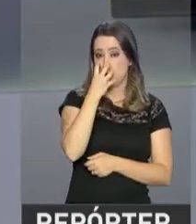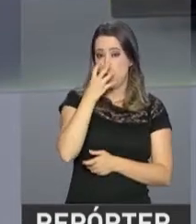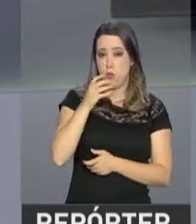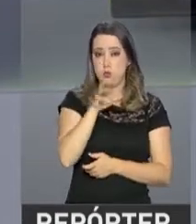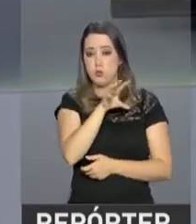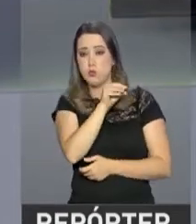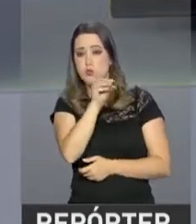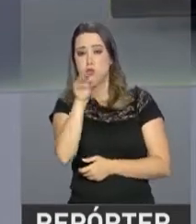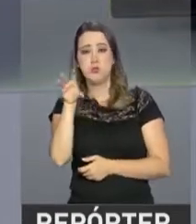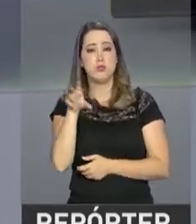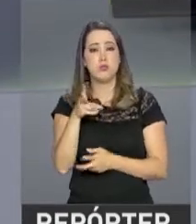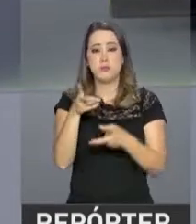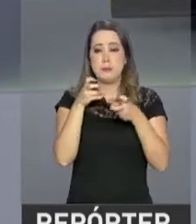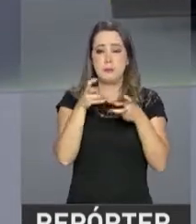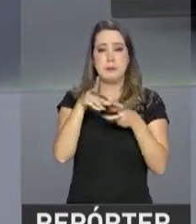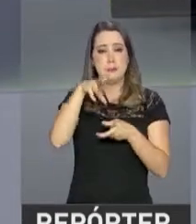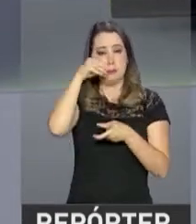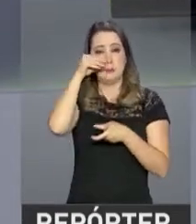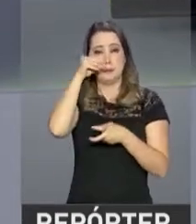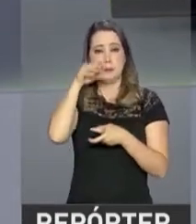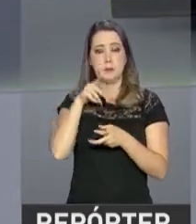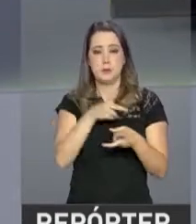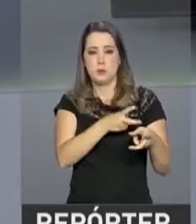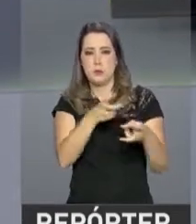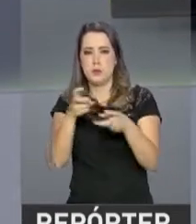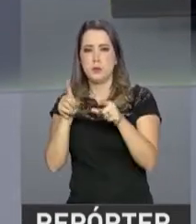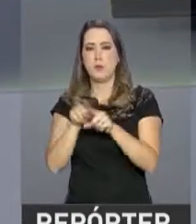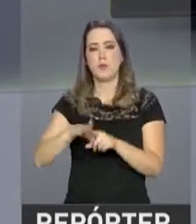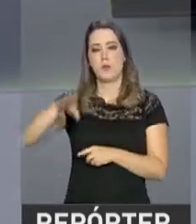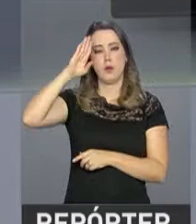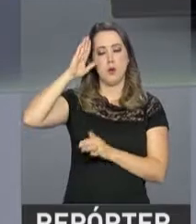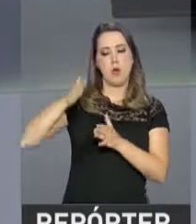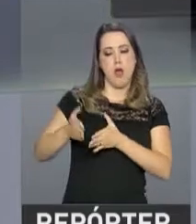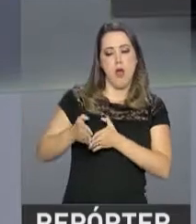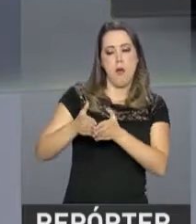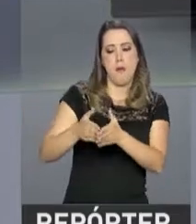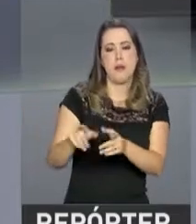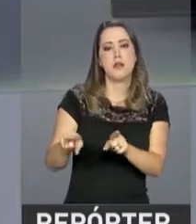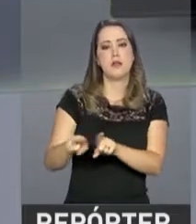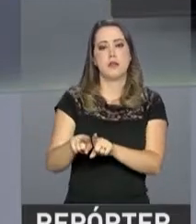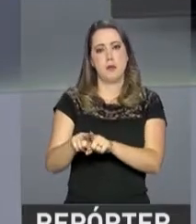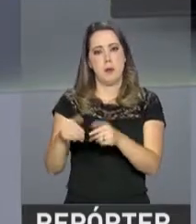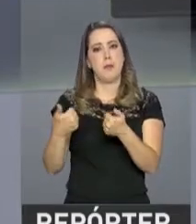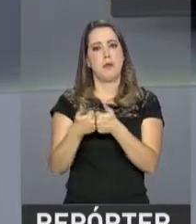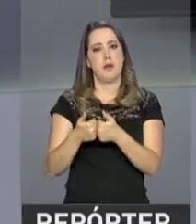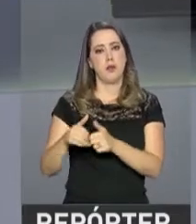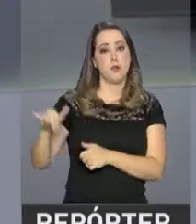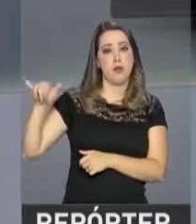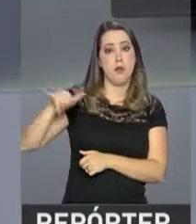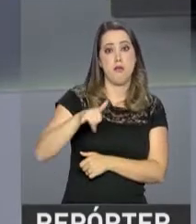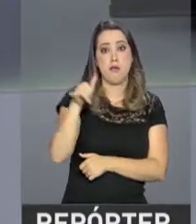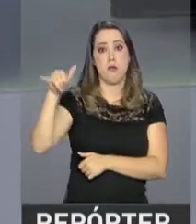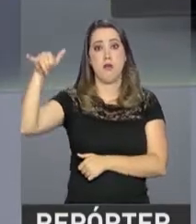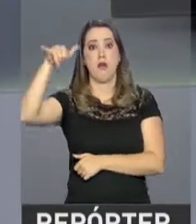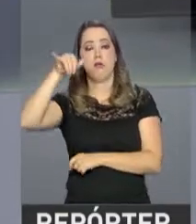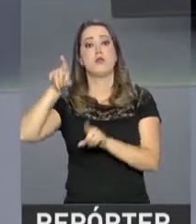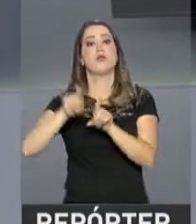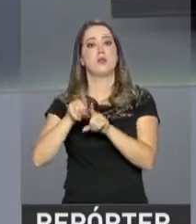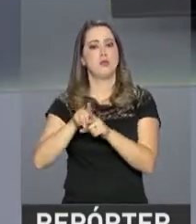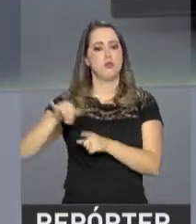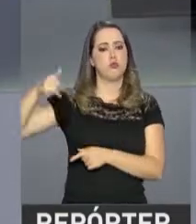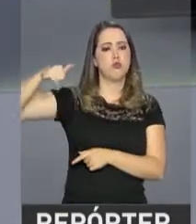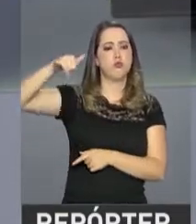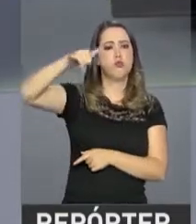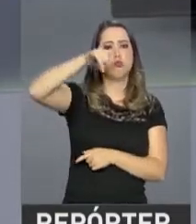Marinha faz patrulha nas áreas marítimas vizinhas e a Aeronáutica atua com helicópteros sobre a região. Algumas ruas